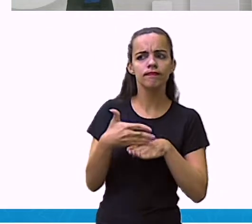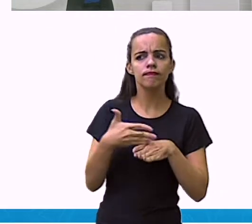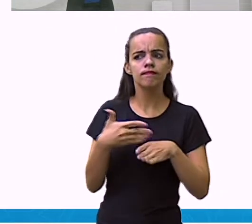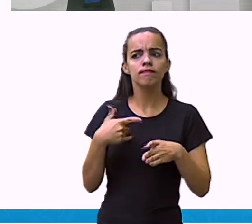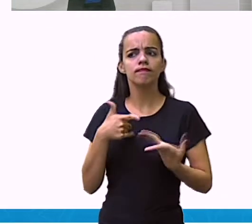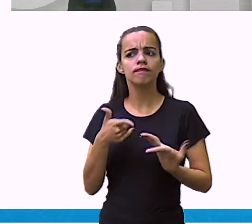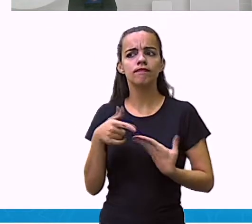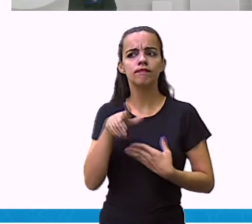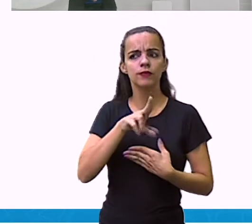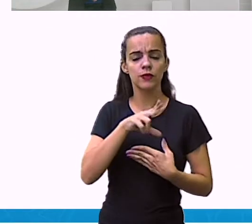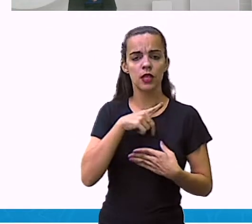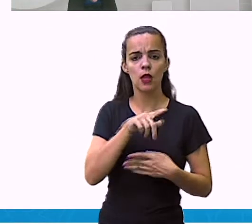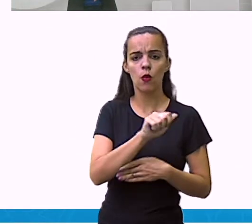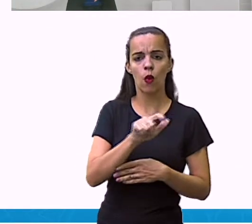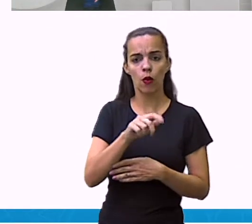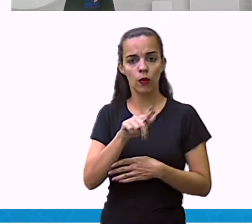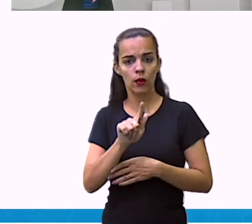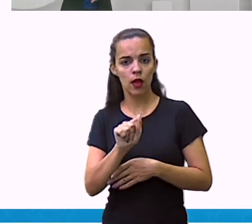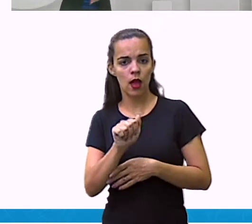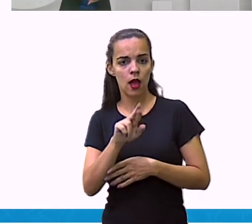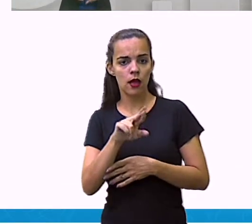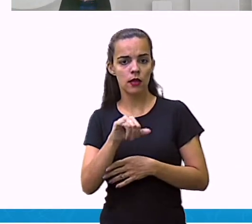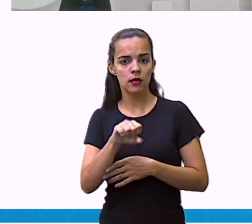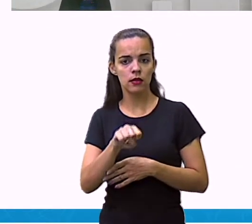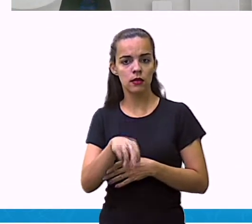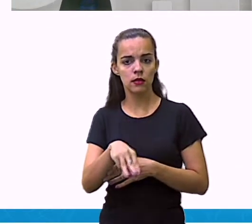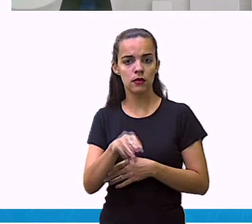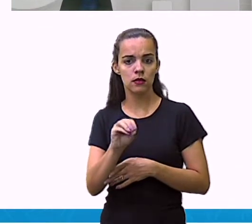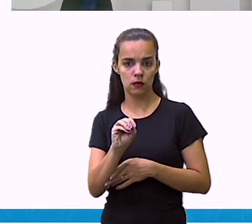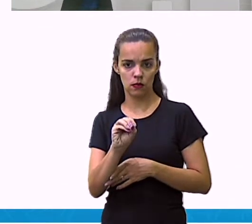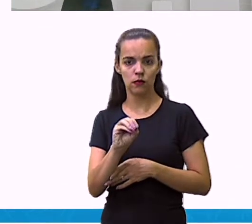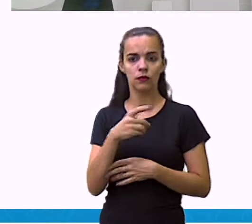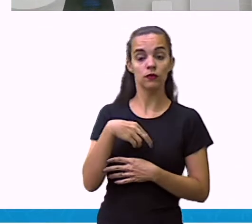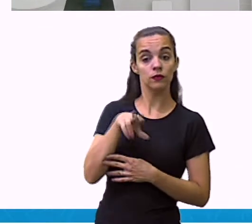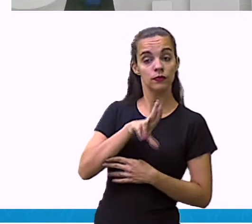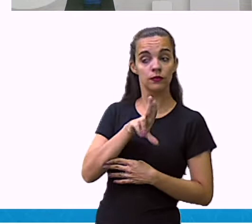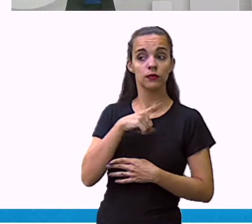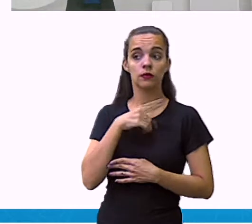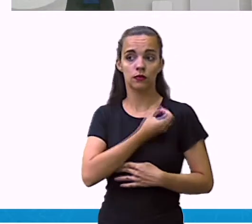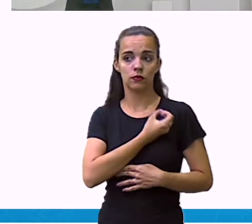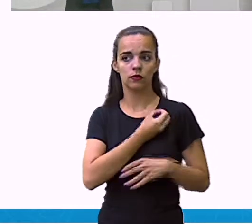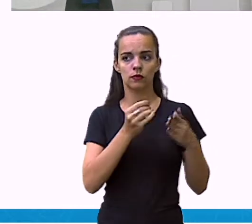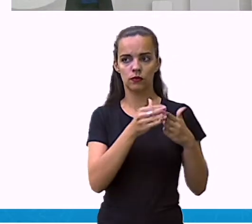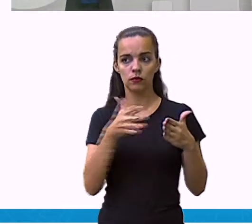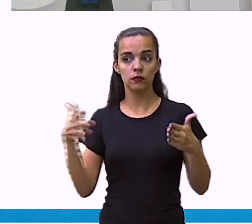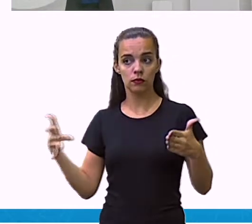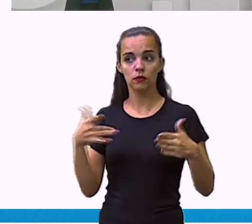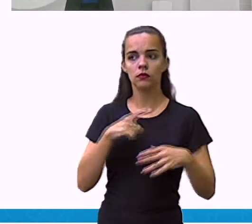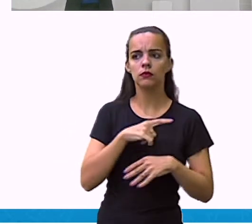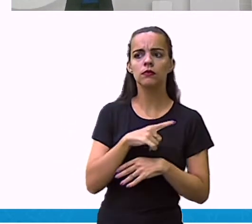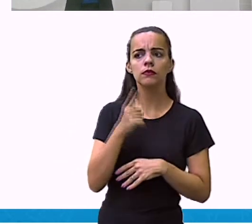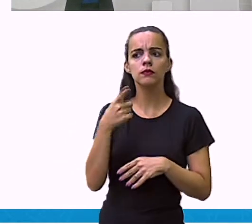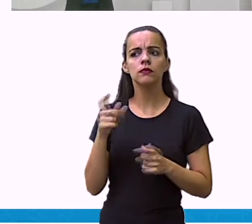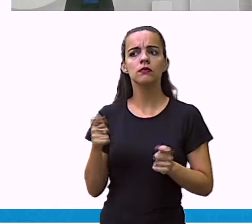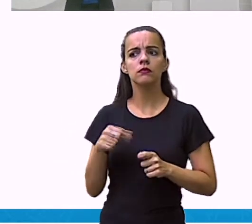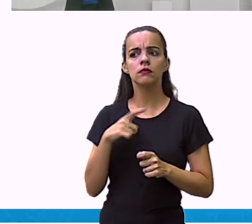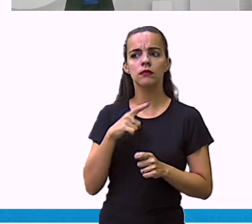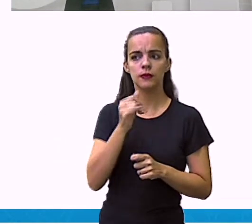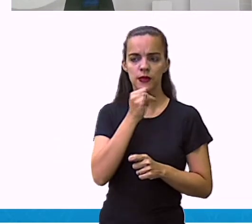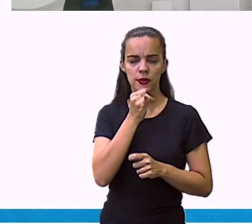números e algarismos. Nós aprendemos em nossa aula que os algarismos são